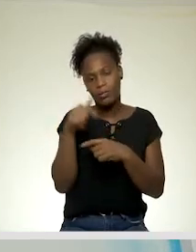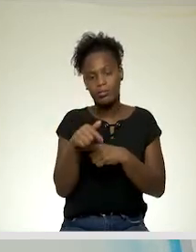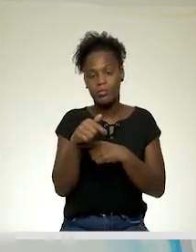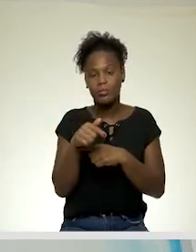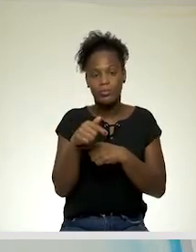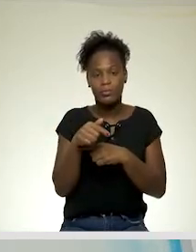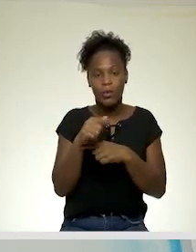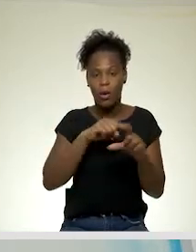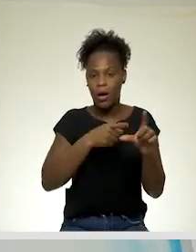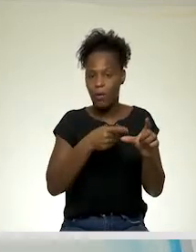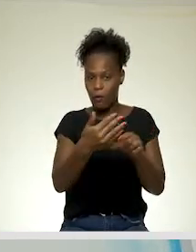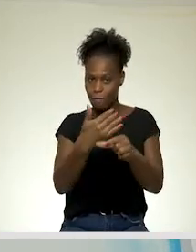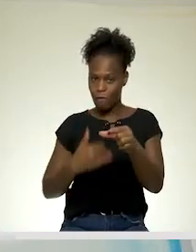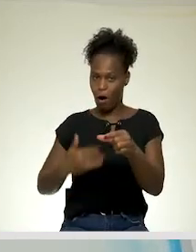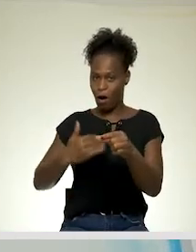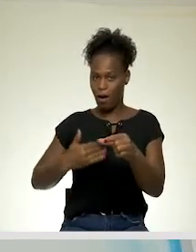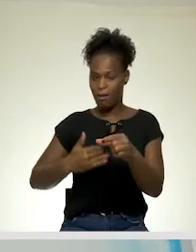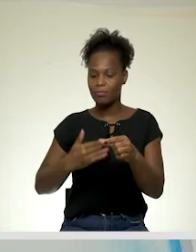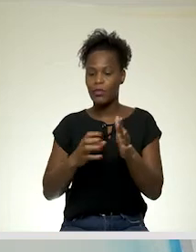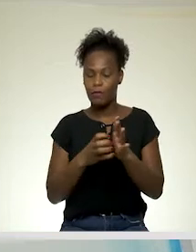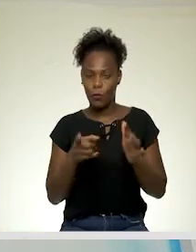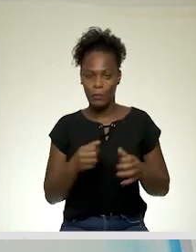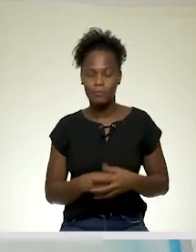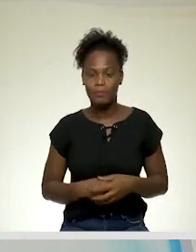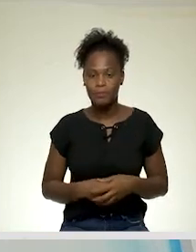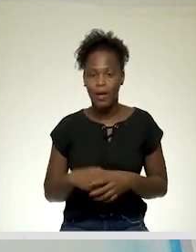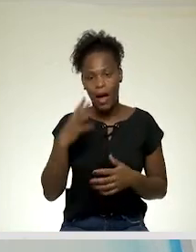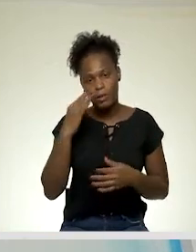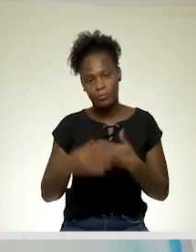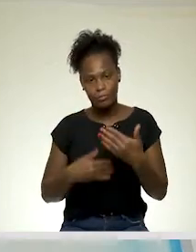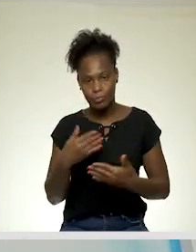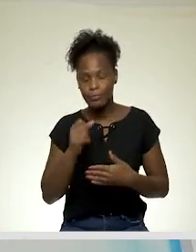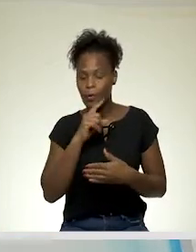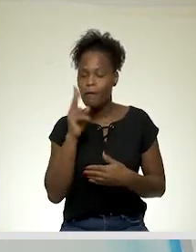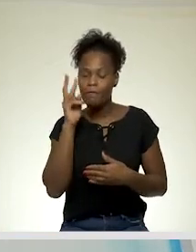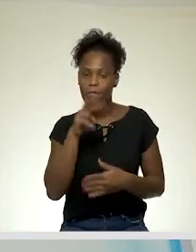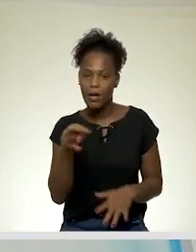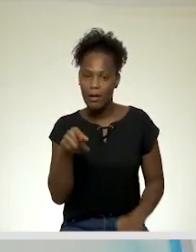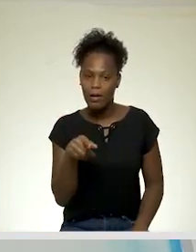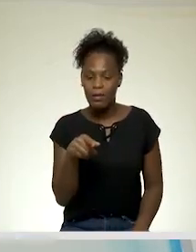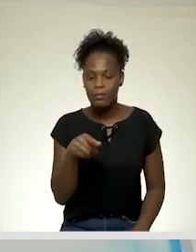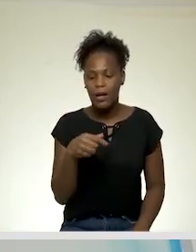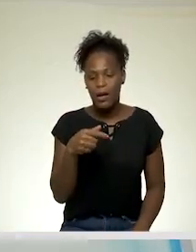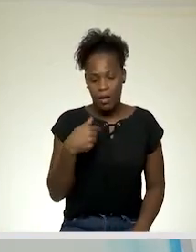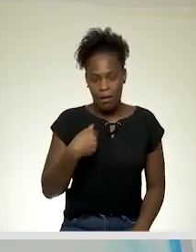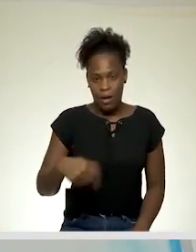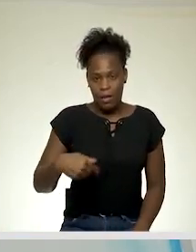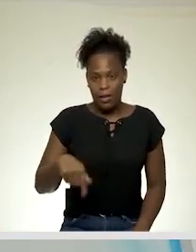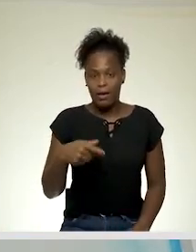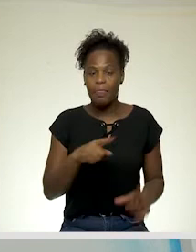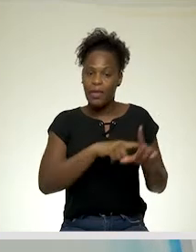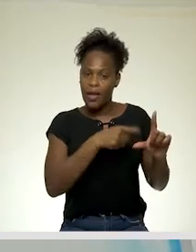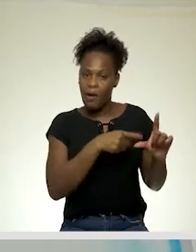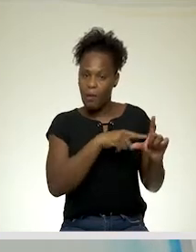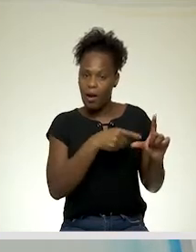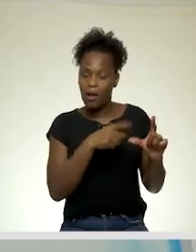que fica fora da figura ali. Assim sucessivamente, podemos ver aqui. Aqui eu trouxe um